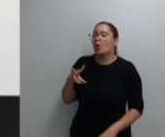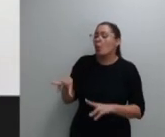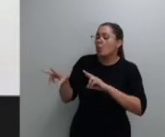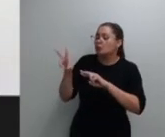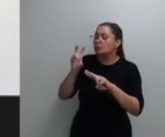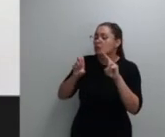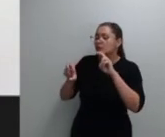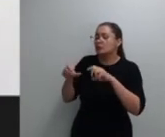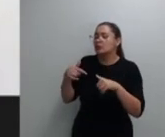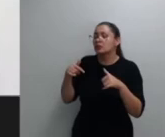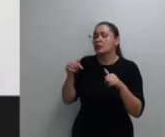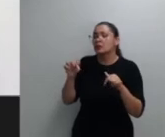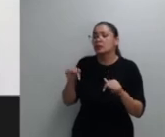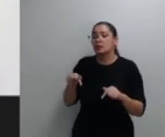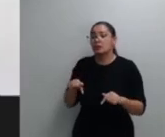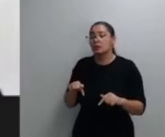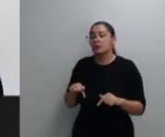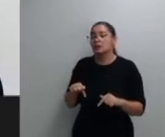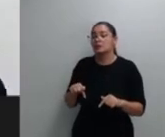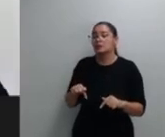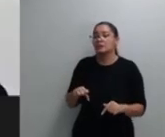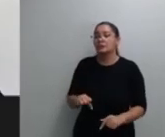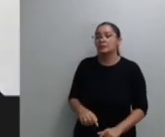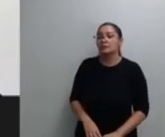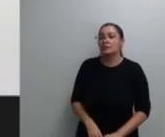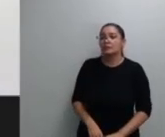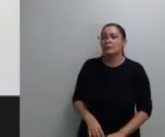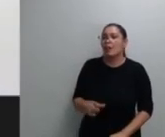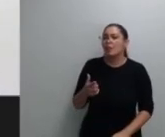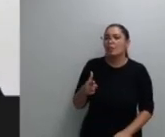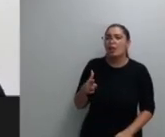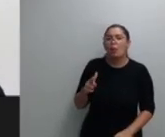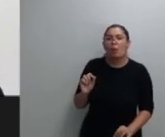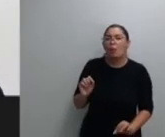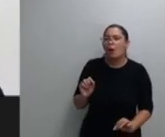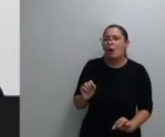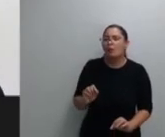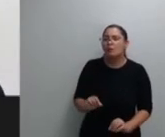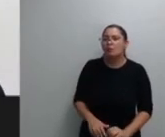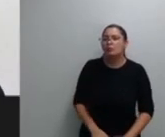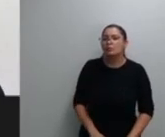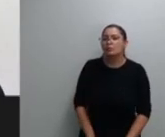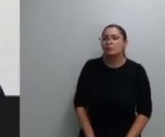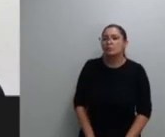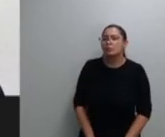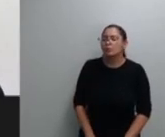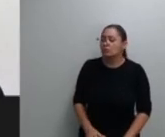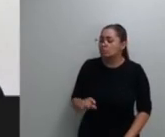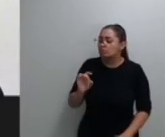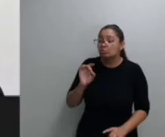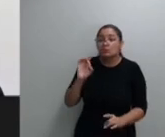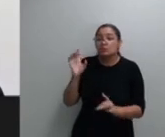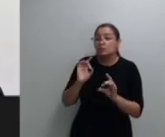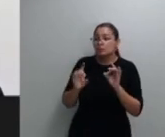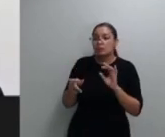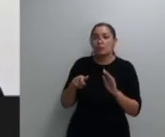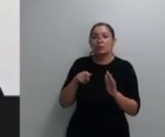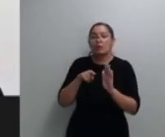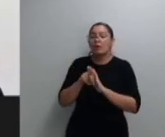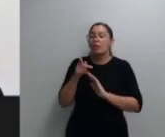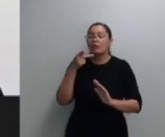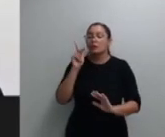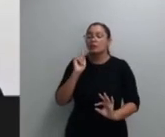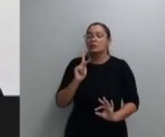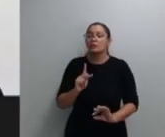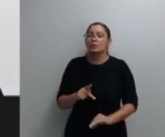nesse item que não há nenhum destaque ministro